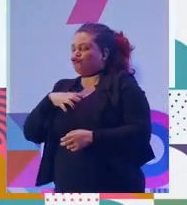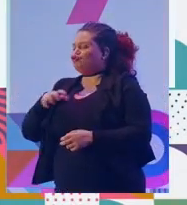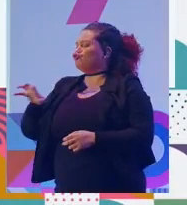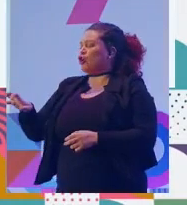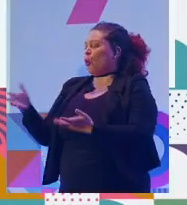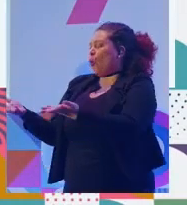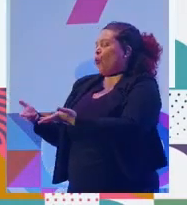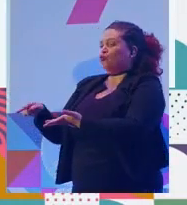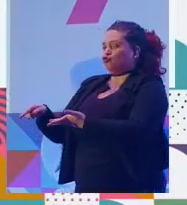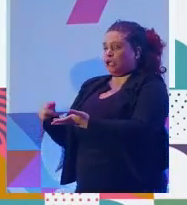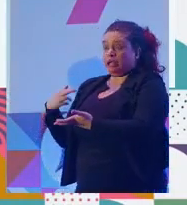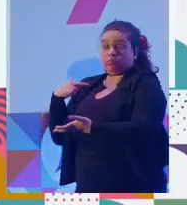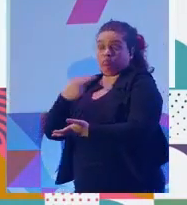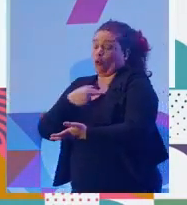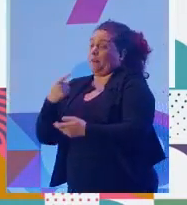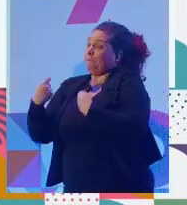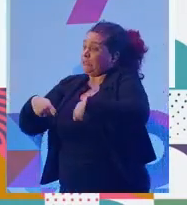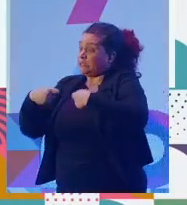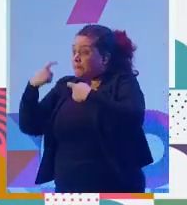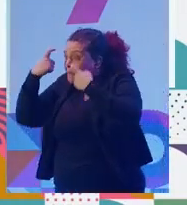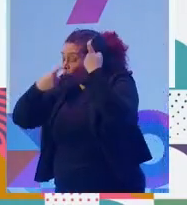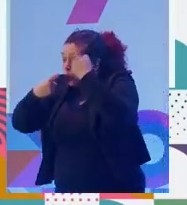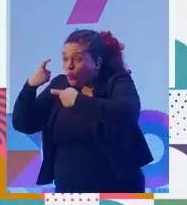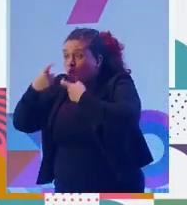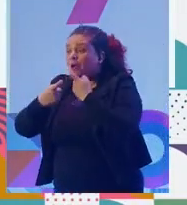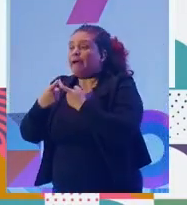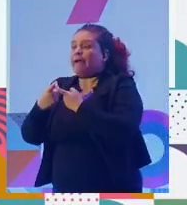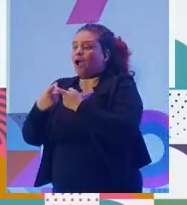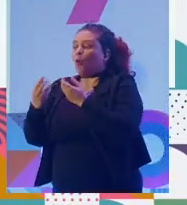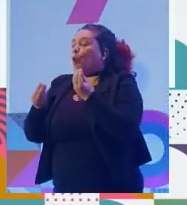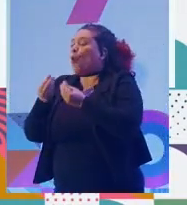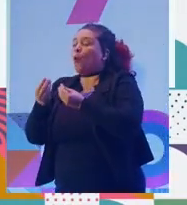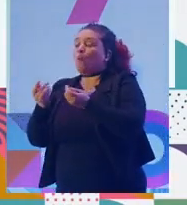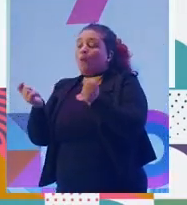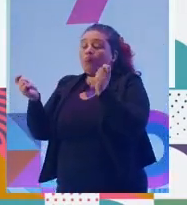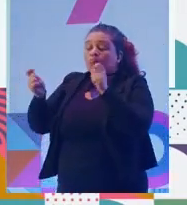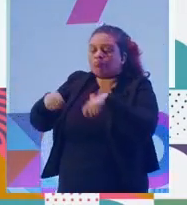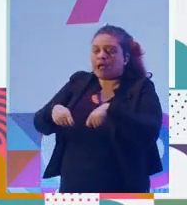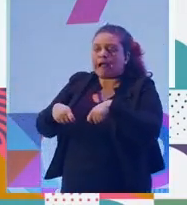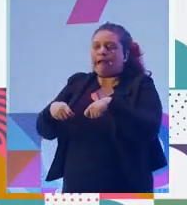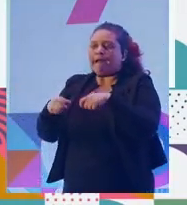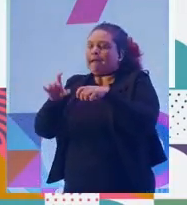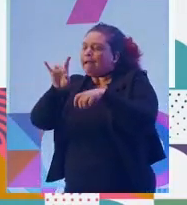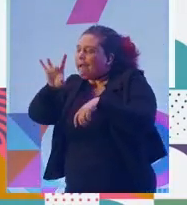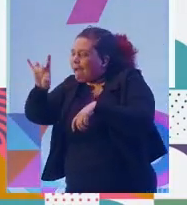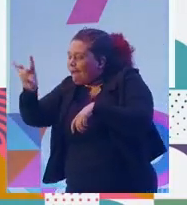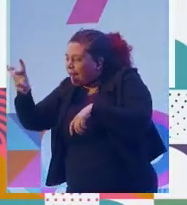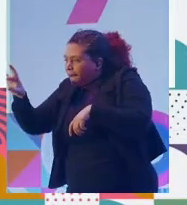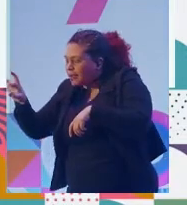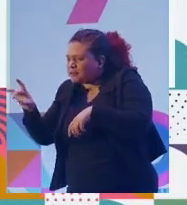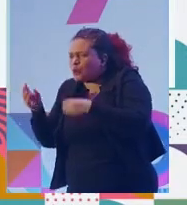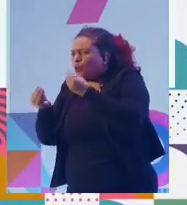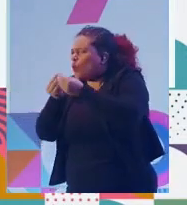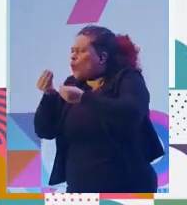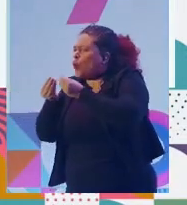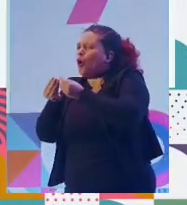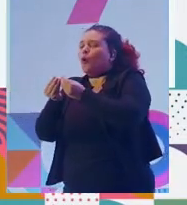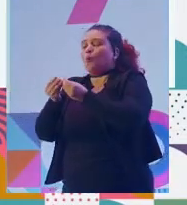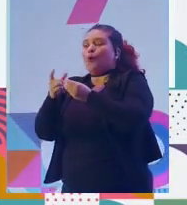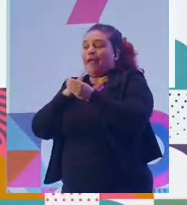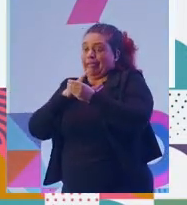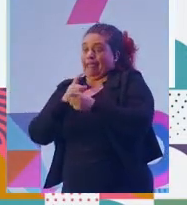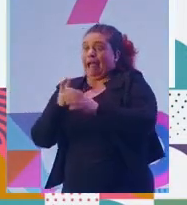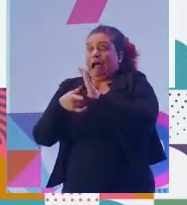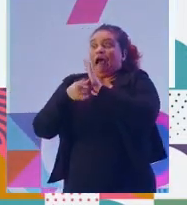a gente vai se preocupar como fazemos uma definição. Precisamos definir a definição